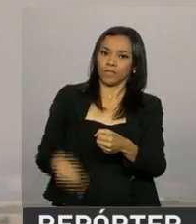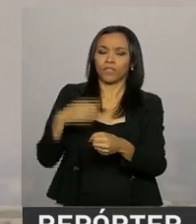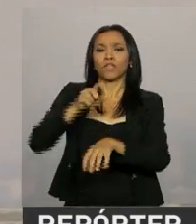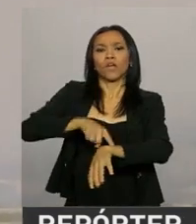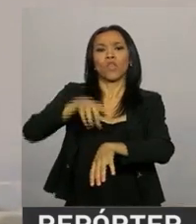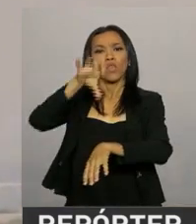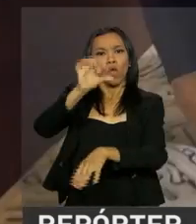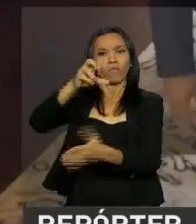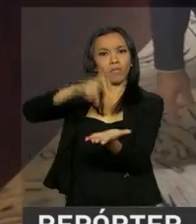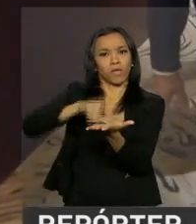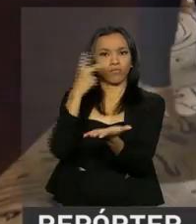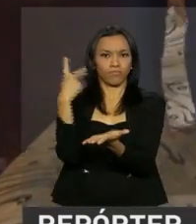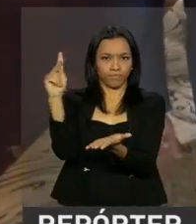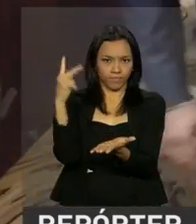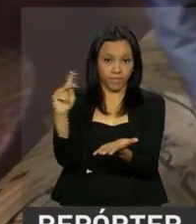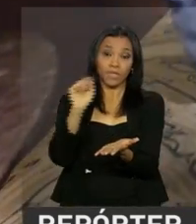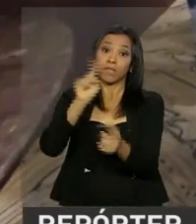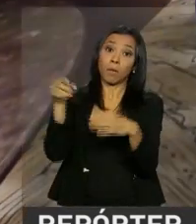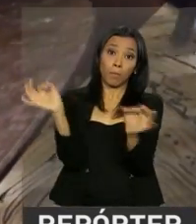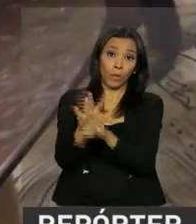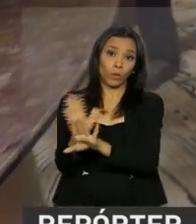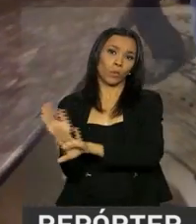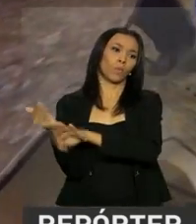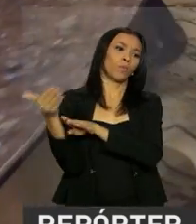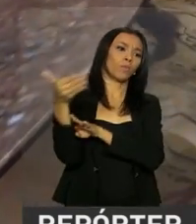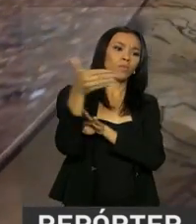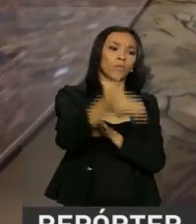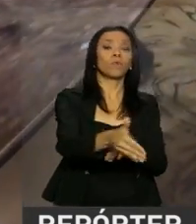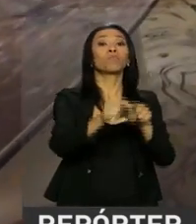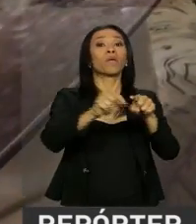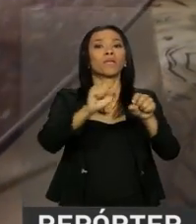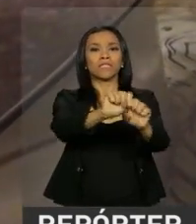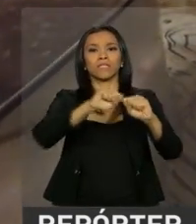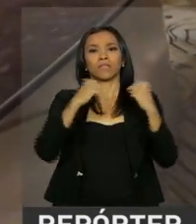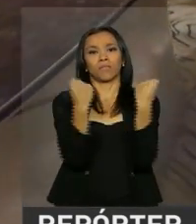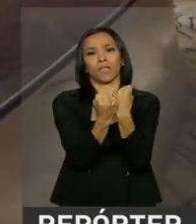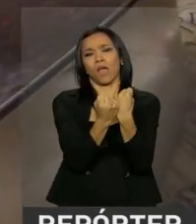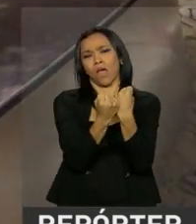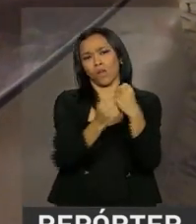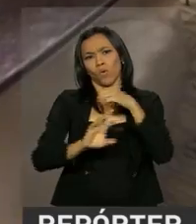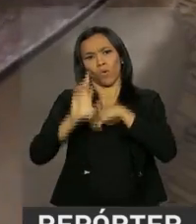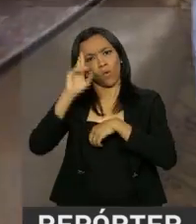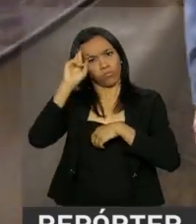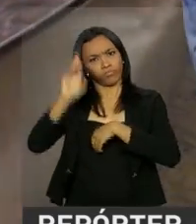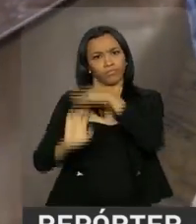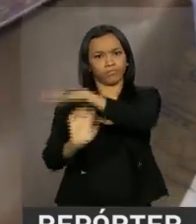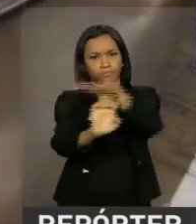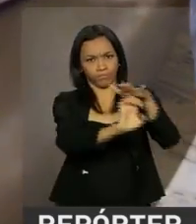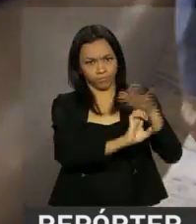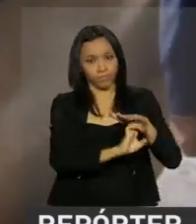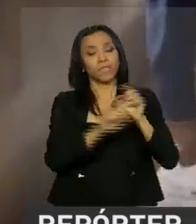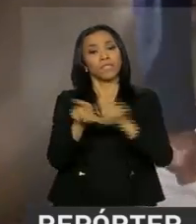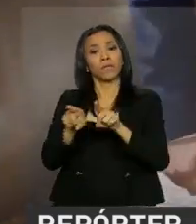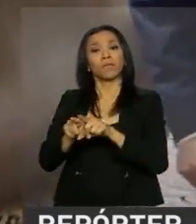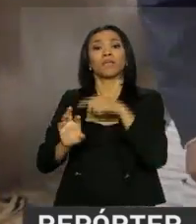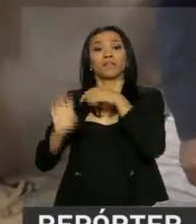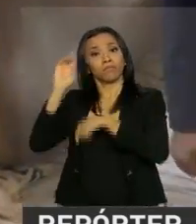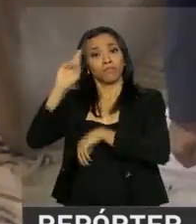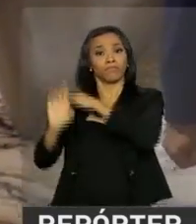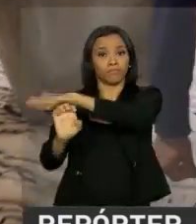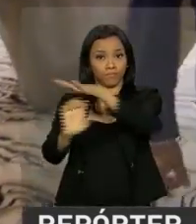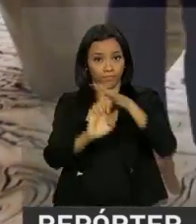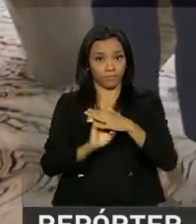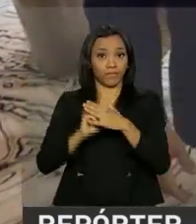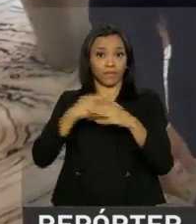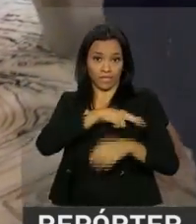pelo horário local, e seguiu direto para o ponto onde aconteceu o seminário com investidores brasileiros e chineses. Antes, se